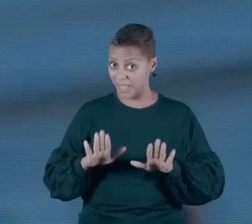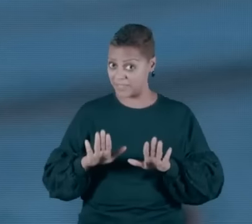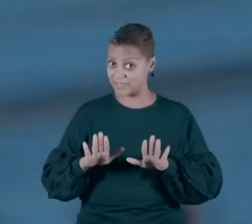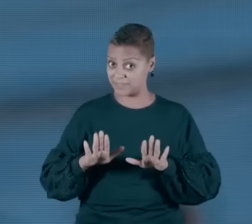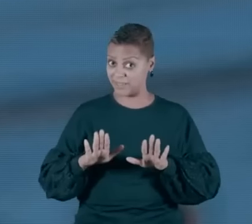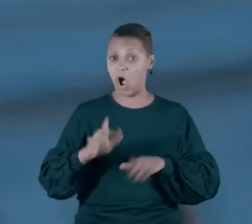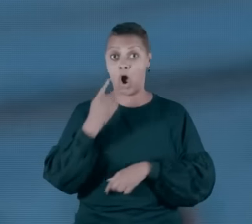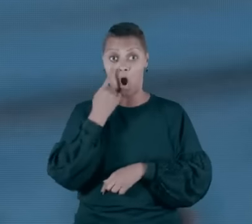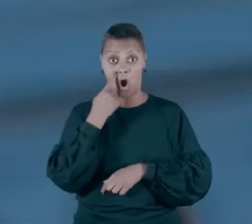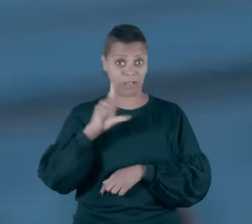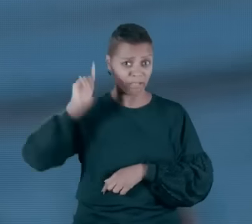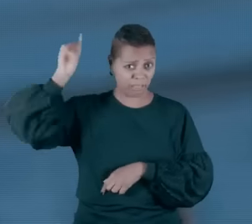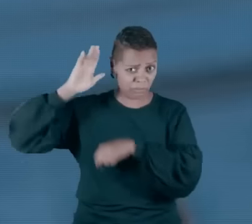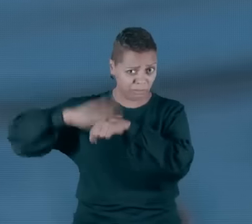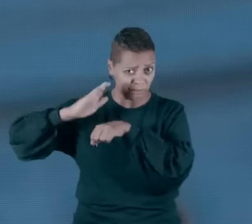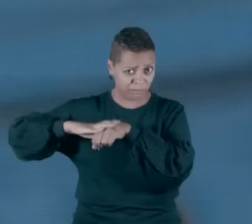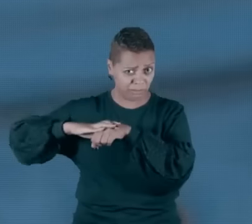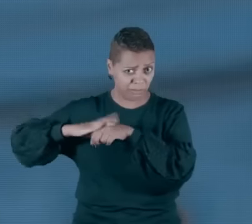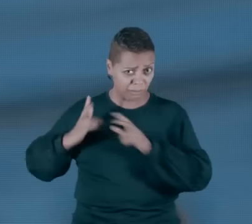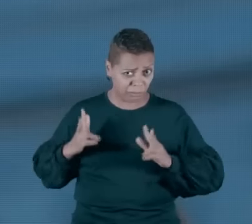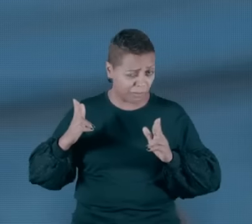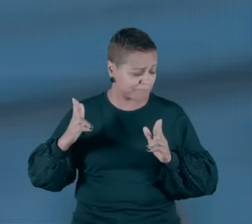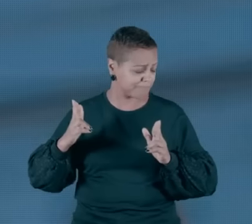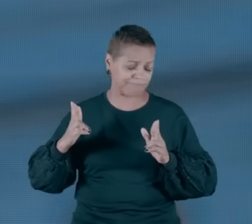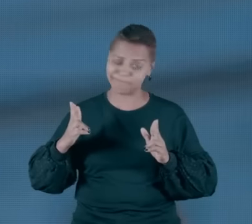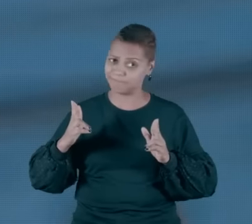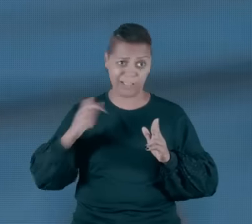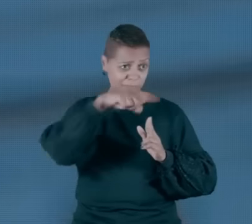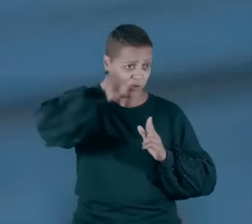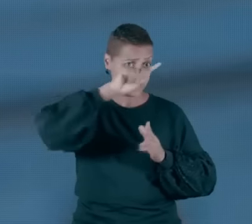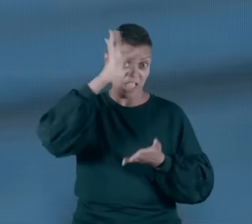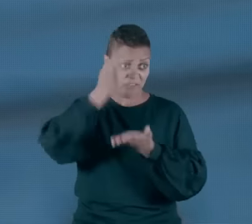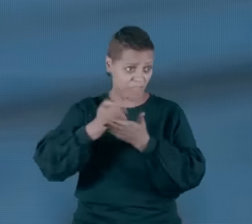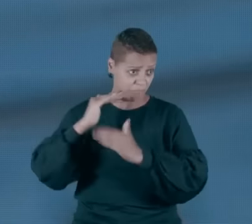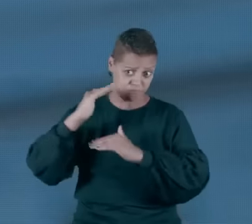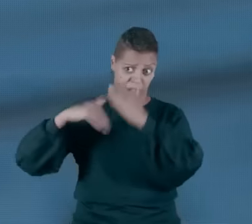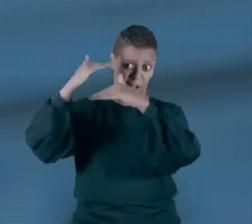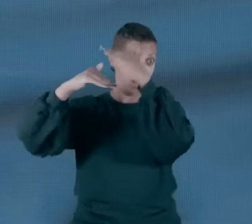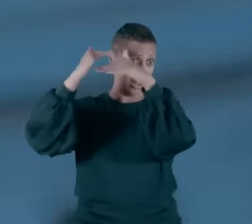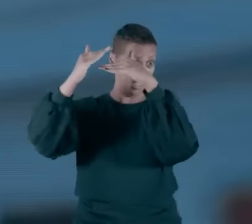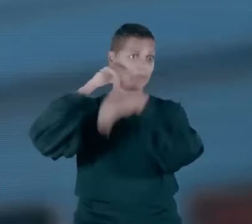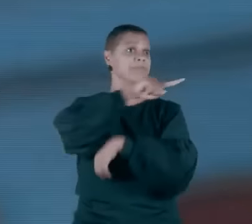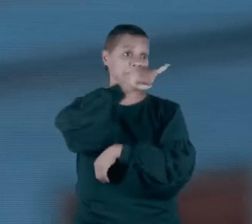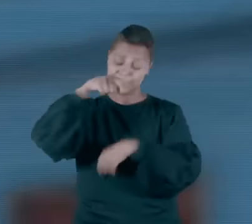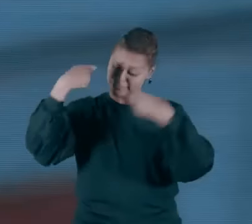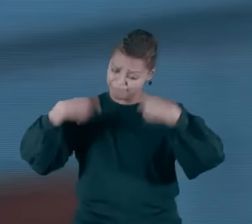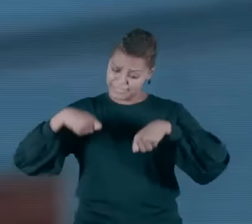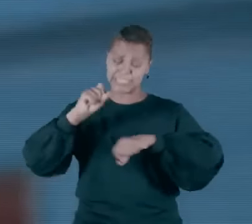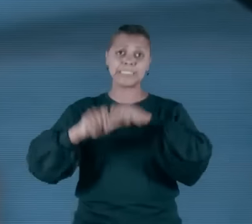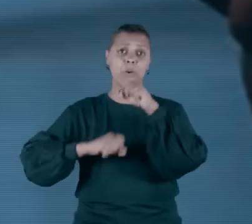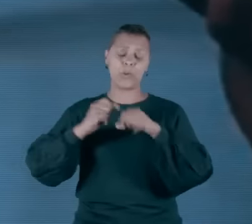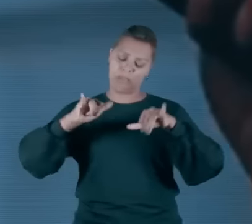Deus não age assim para que você cresça na fé você vai ter que passar por todas